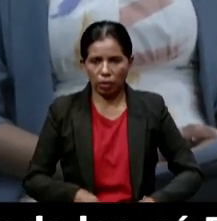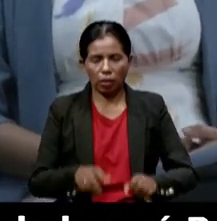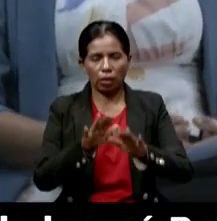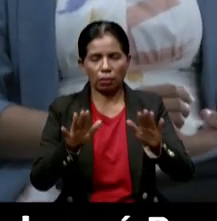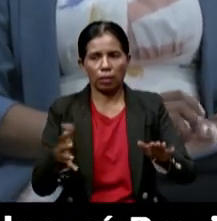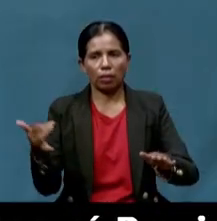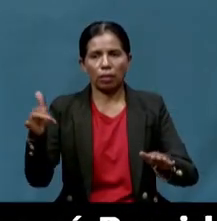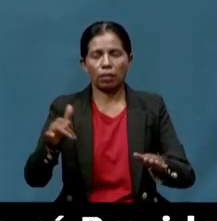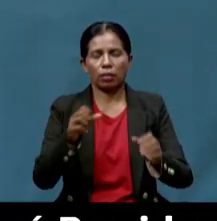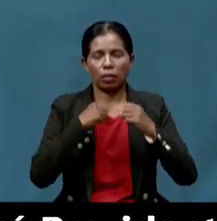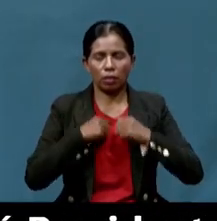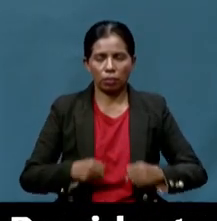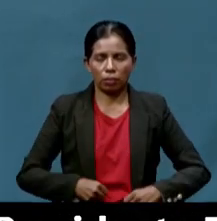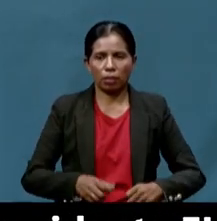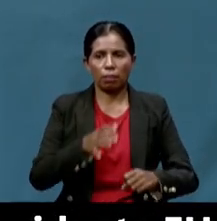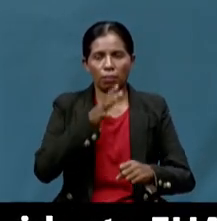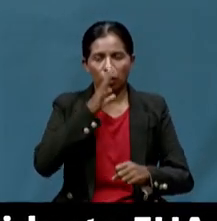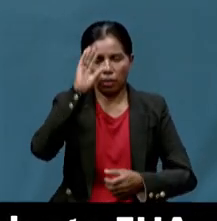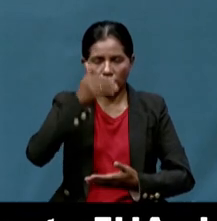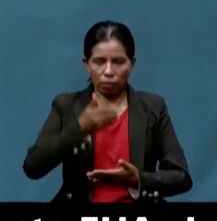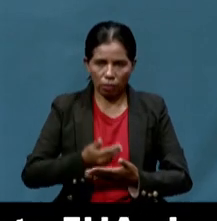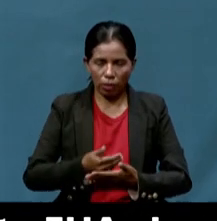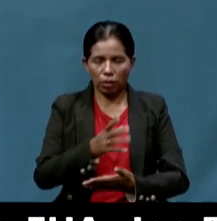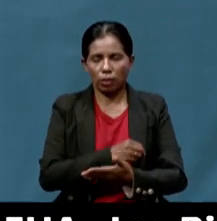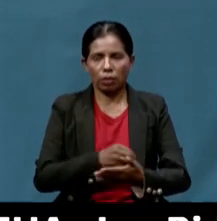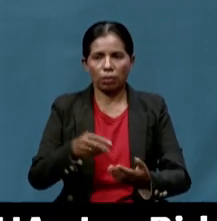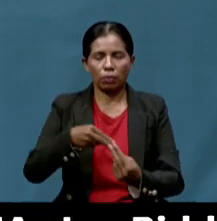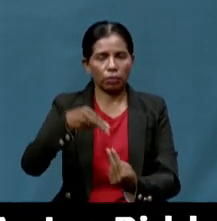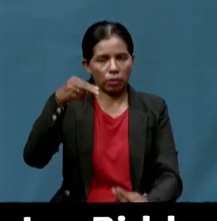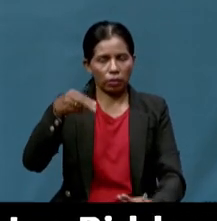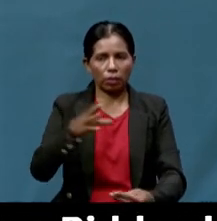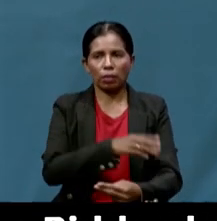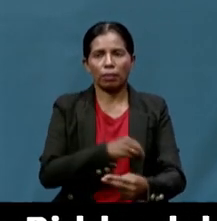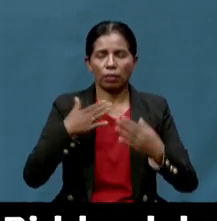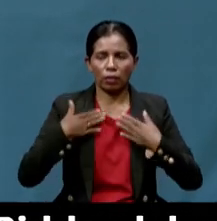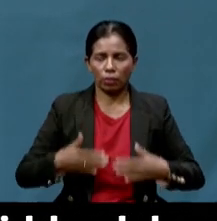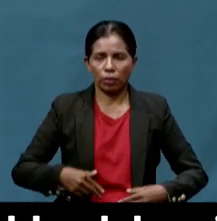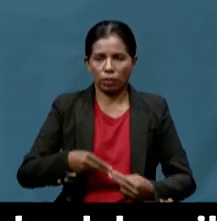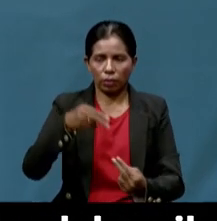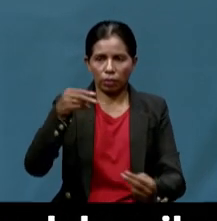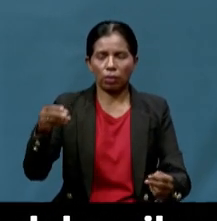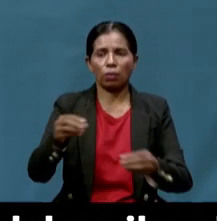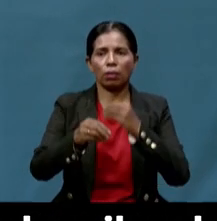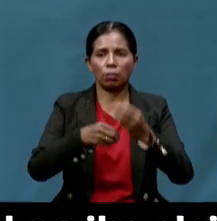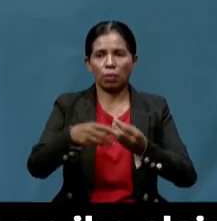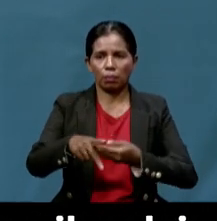ninian saudi inahoa nutrisaun i balmos baiha protesaun baiha